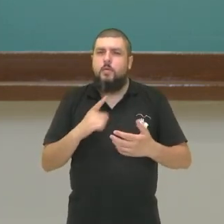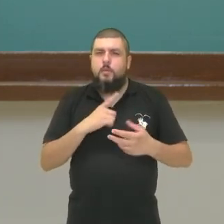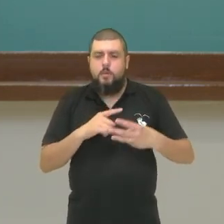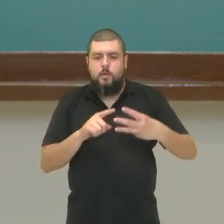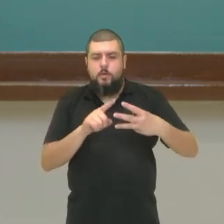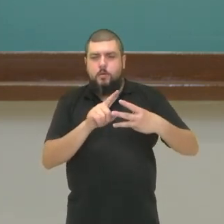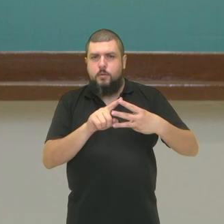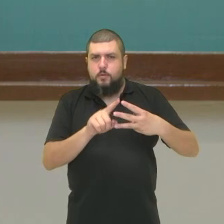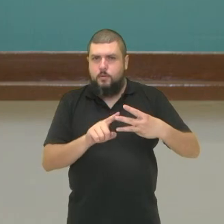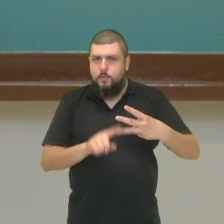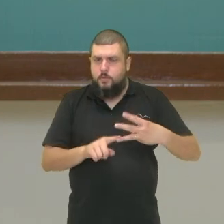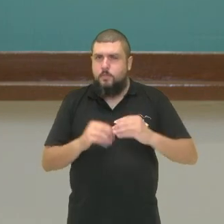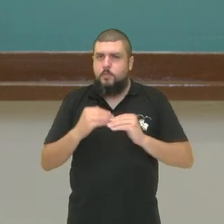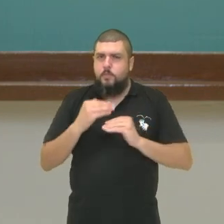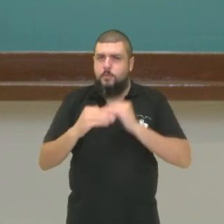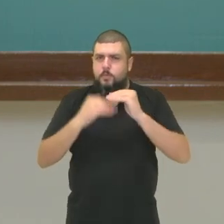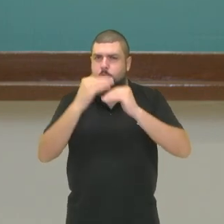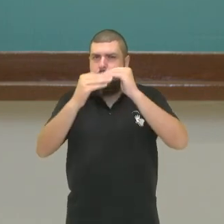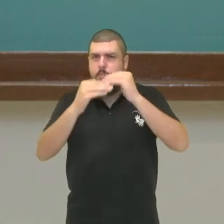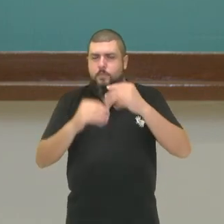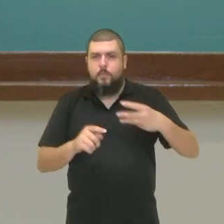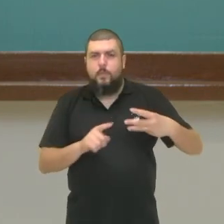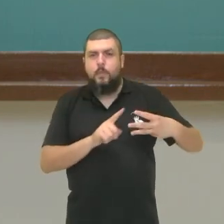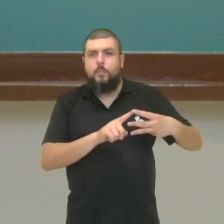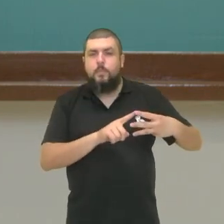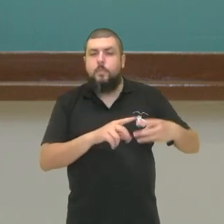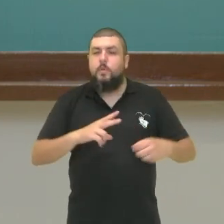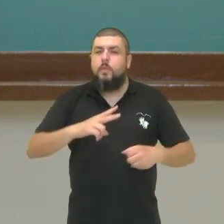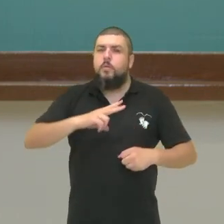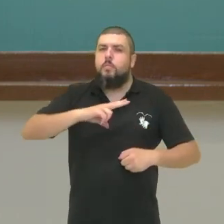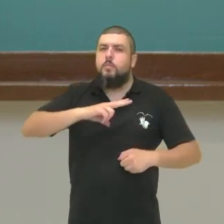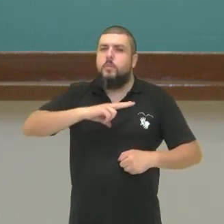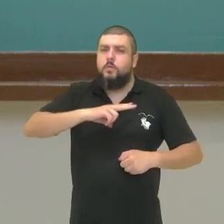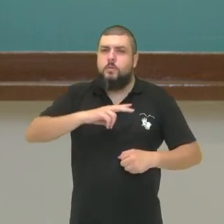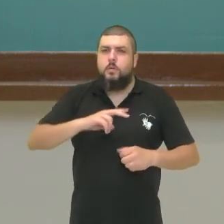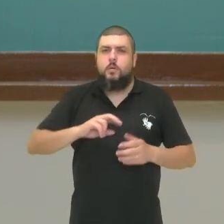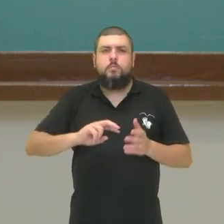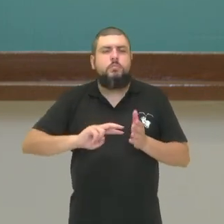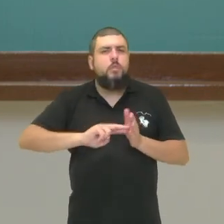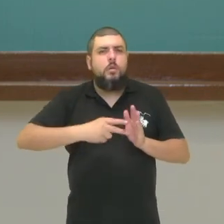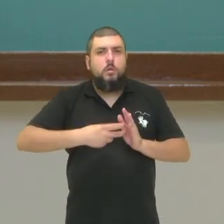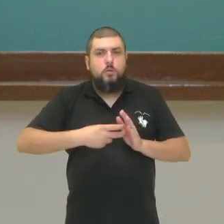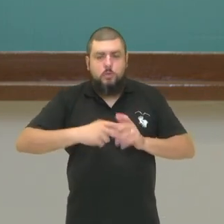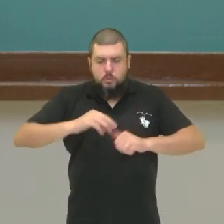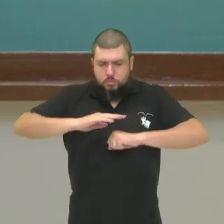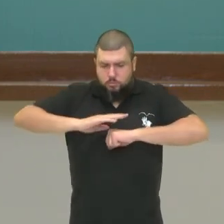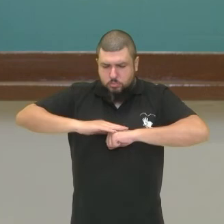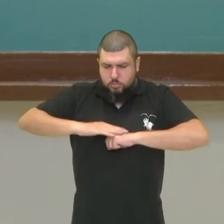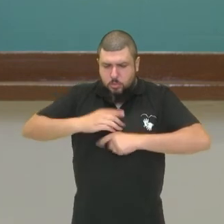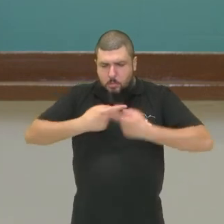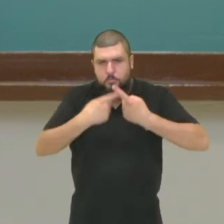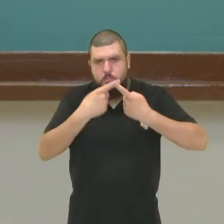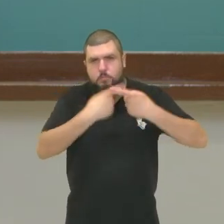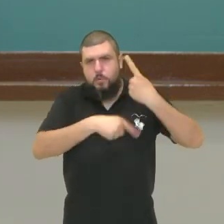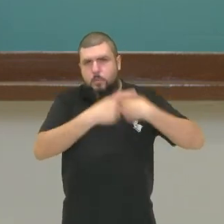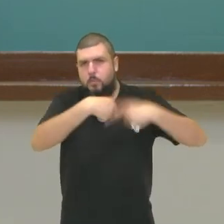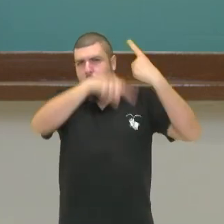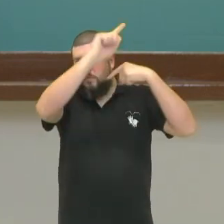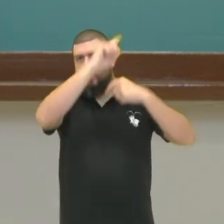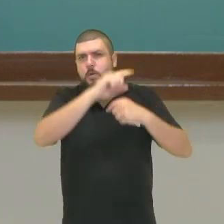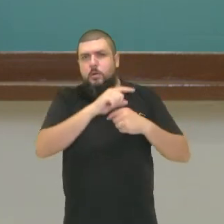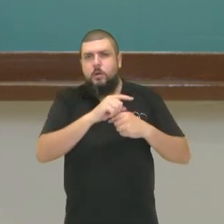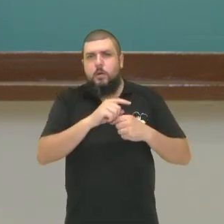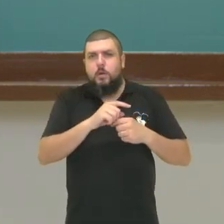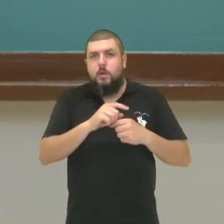seu desenvolvimento. O pessoal, que é onde eu supero os meus limites, onde eu sou colocado